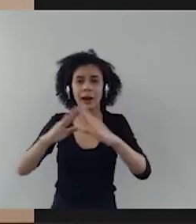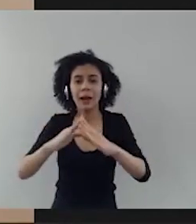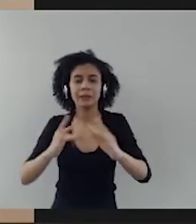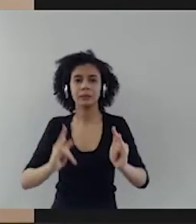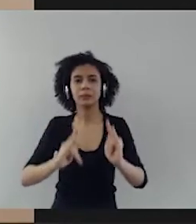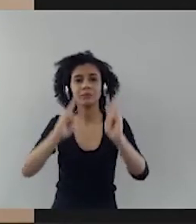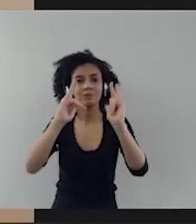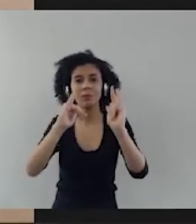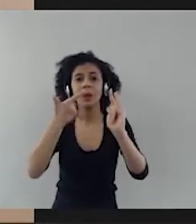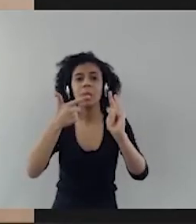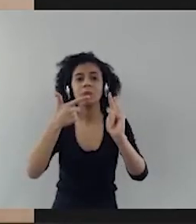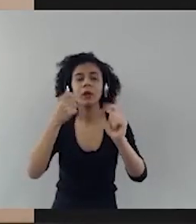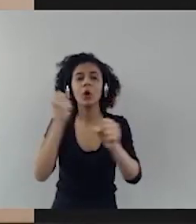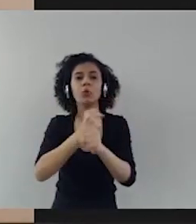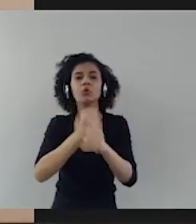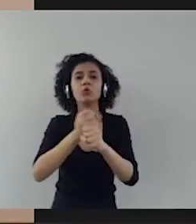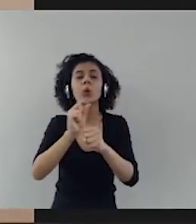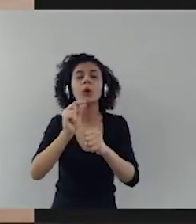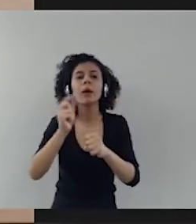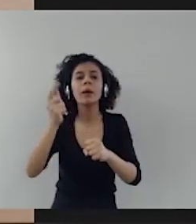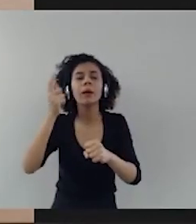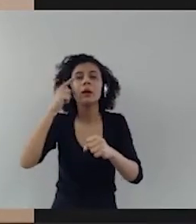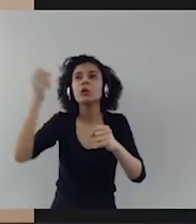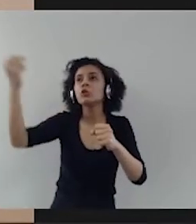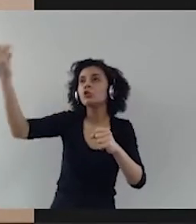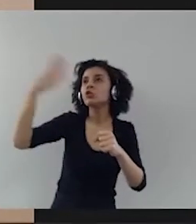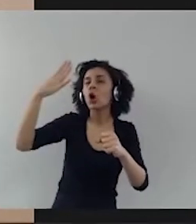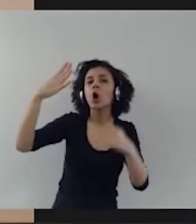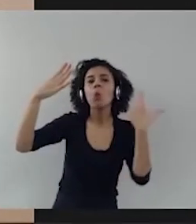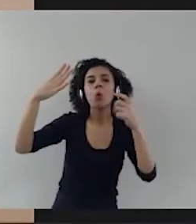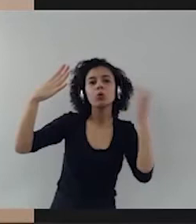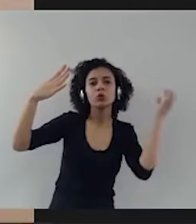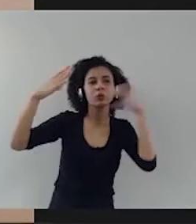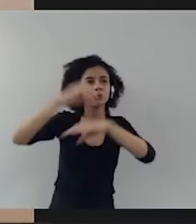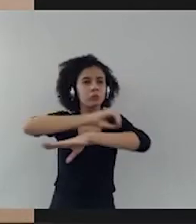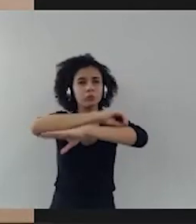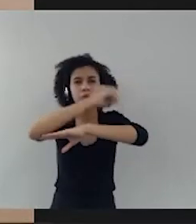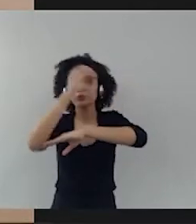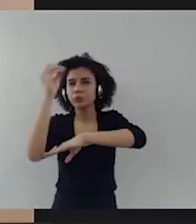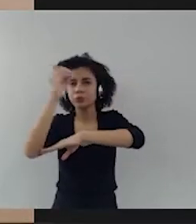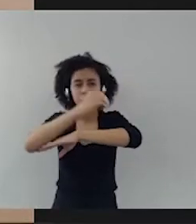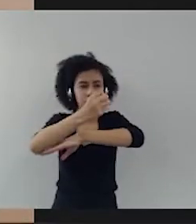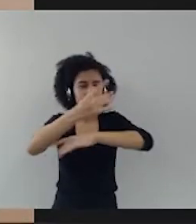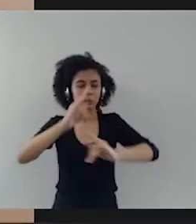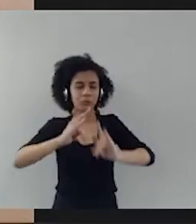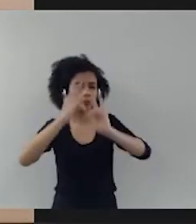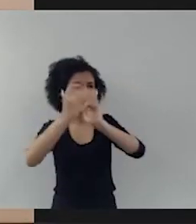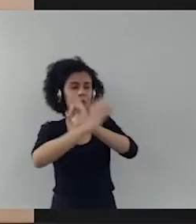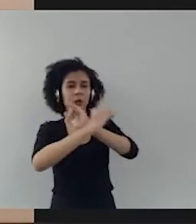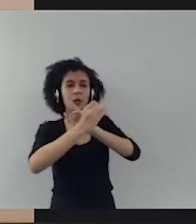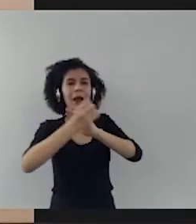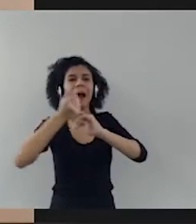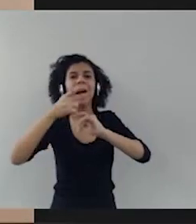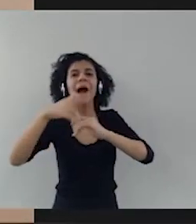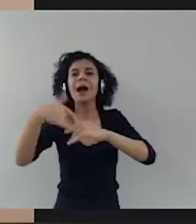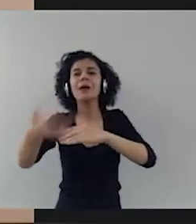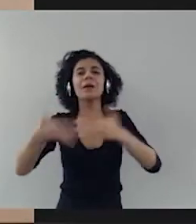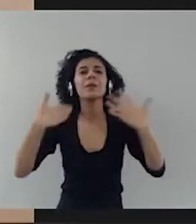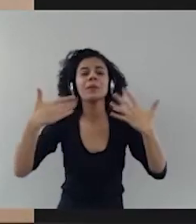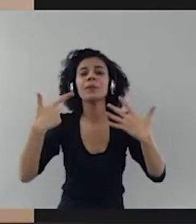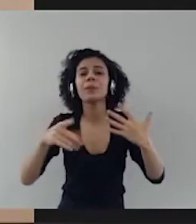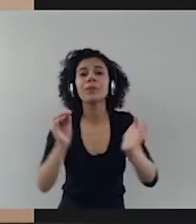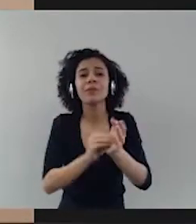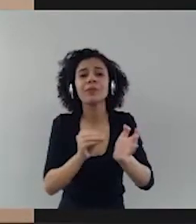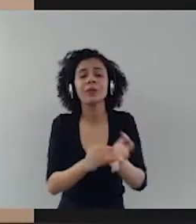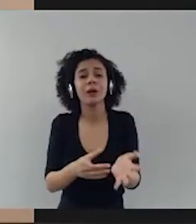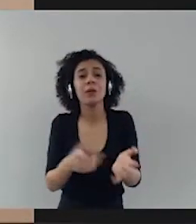construídos sem uma perspectiva de onde nasce o sol, onde põe o sol, não tem uma perspectiva de onde tem uma varanda, não tem uma